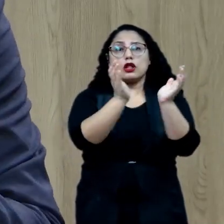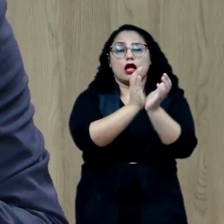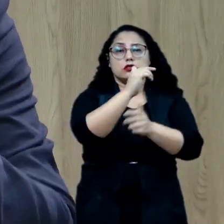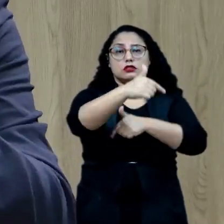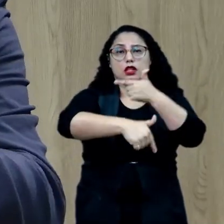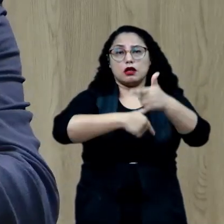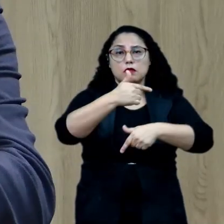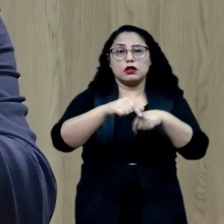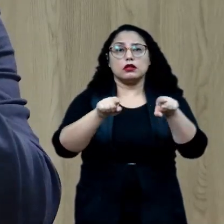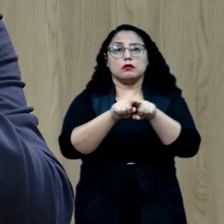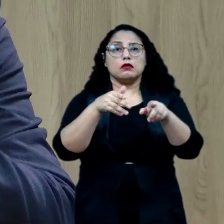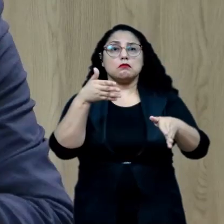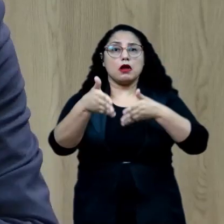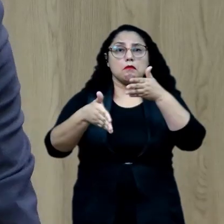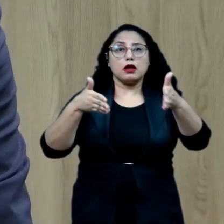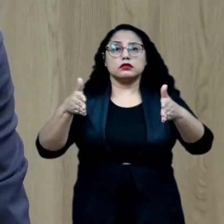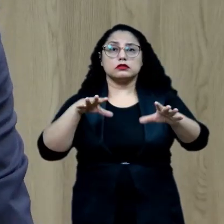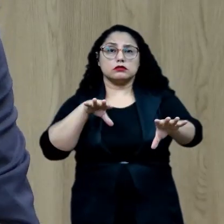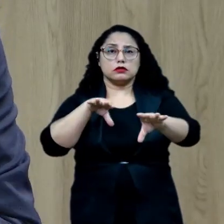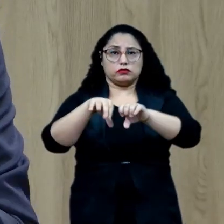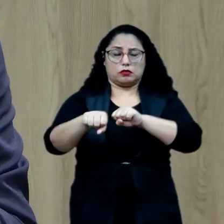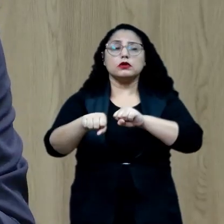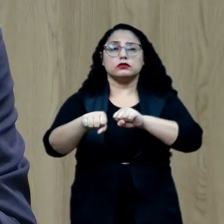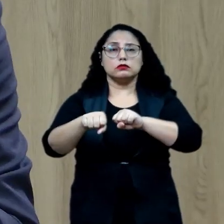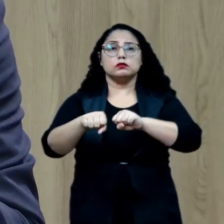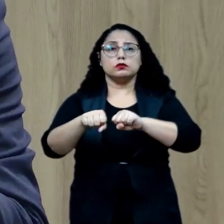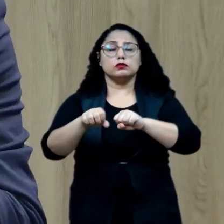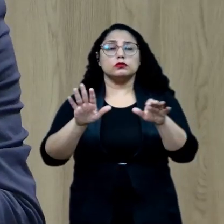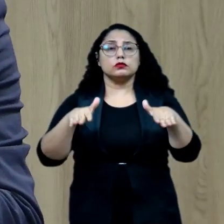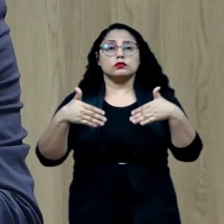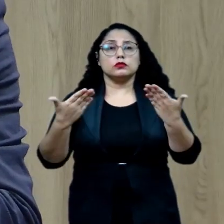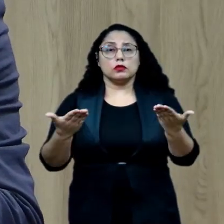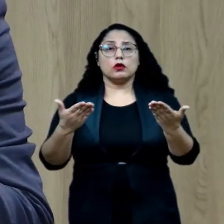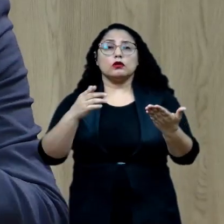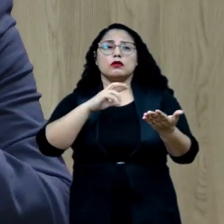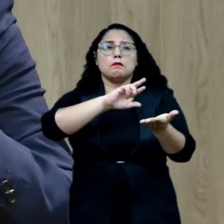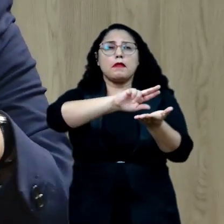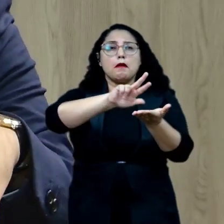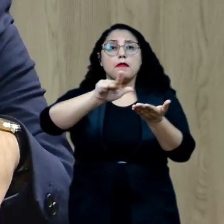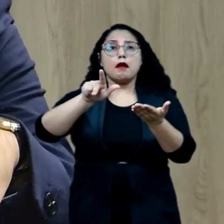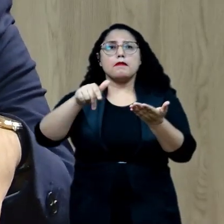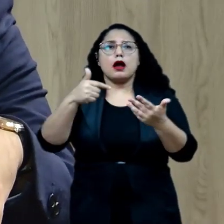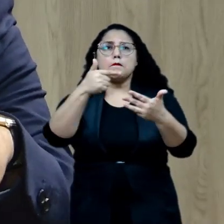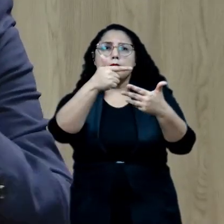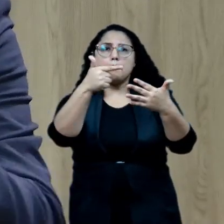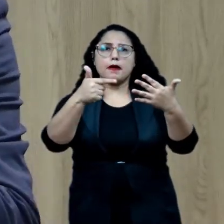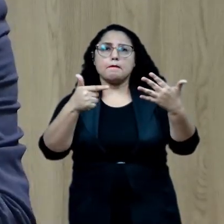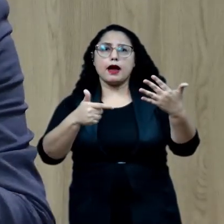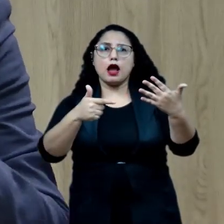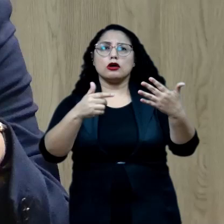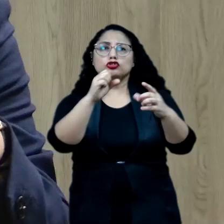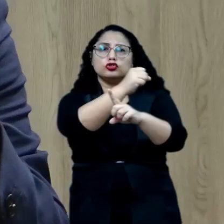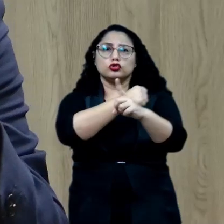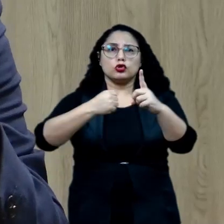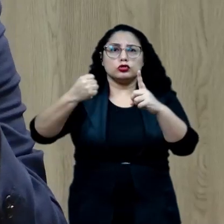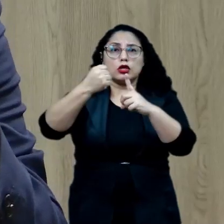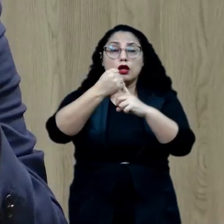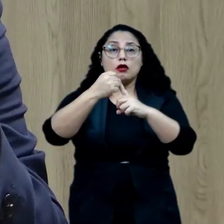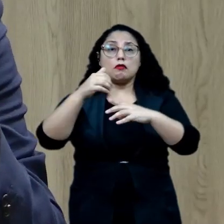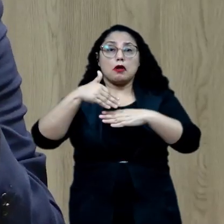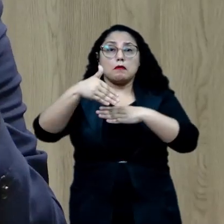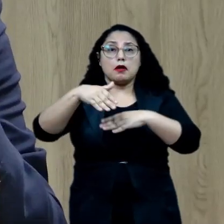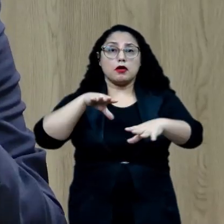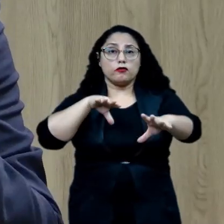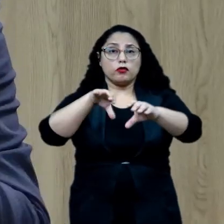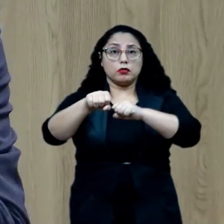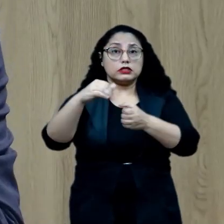trabalhadora que participa dessa formação. Então, existem várias questões sociais que perpassam a formação